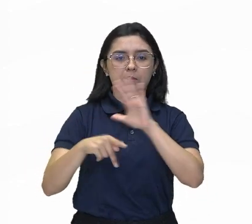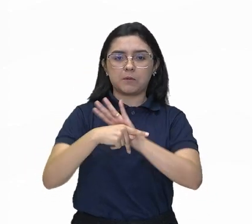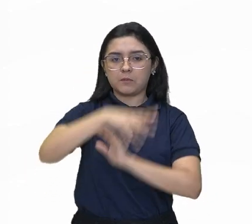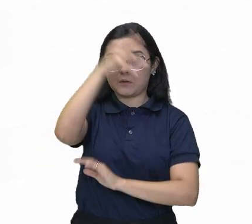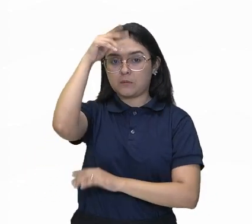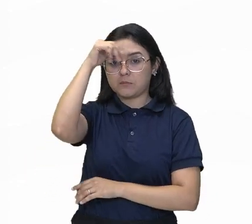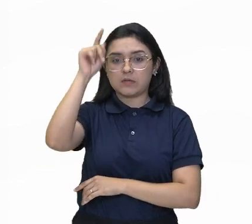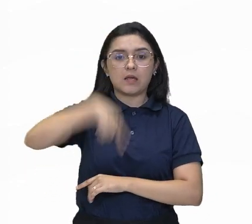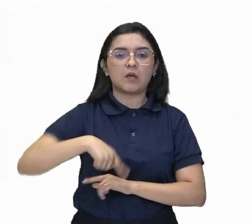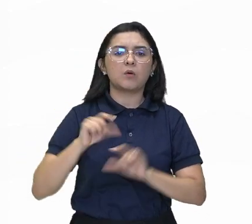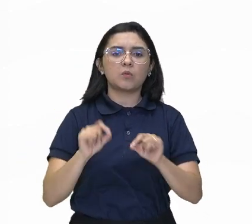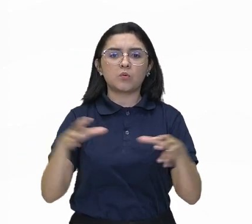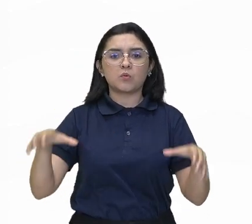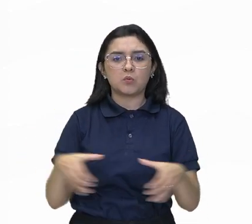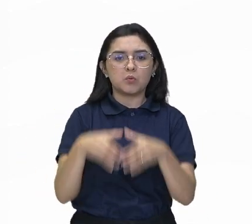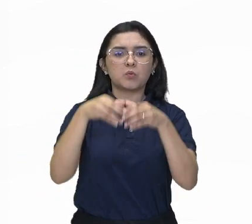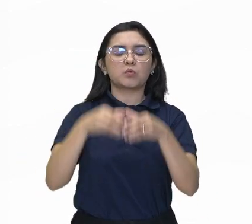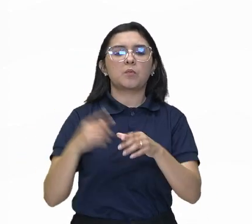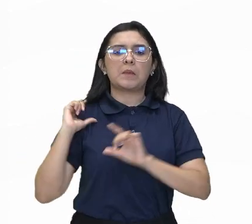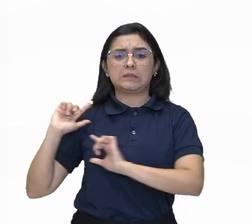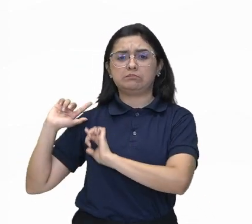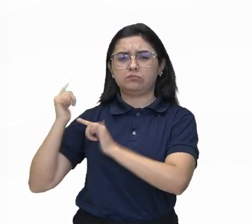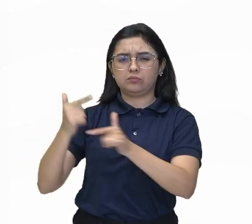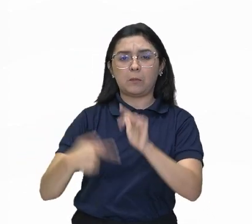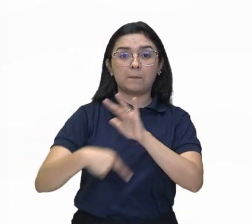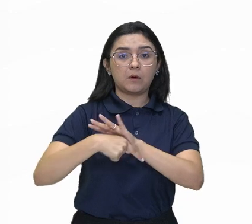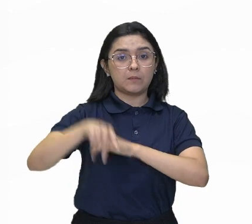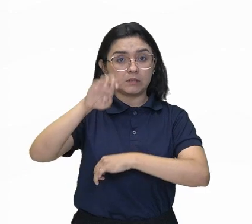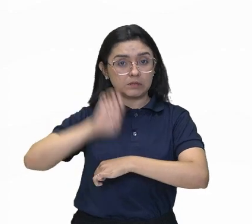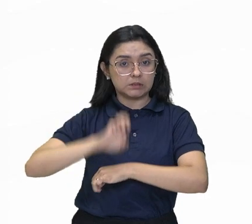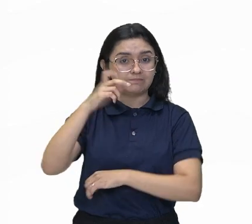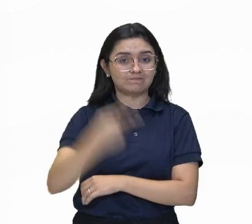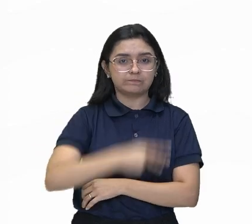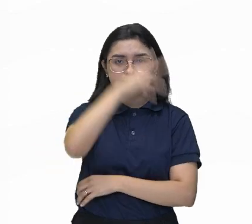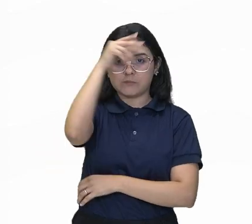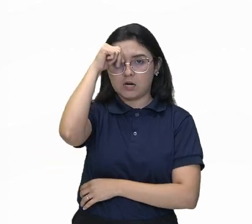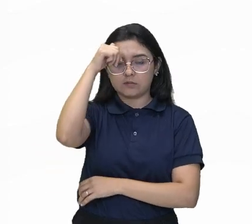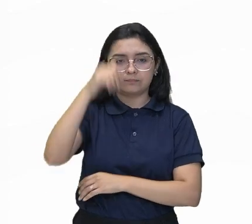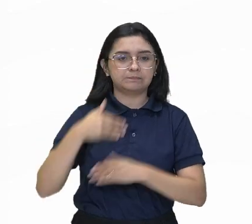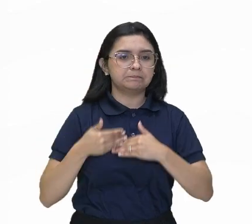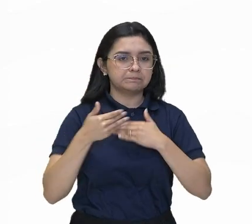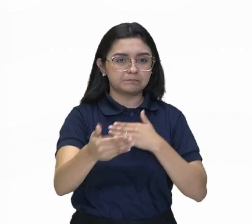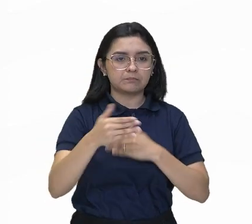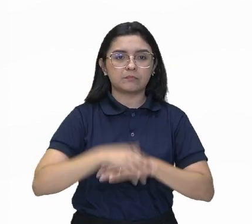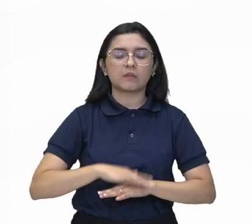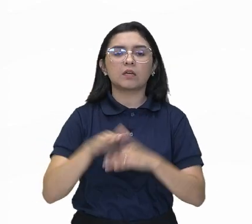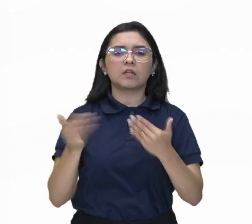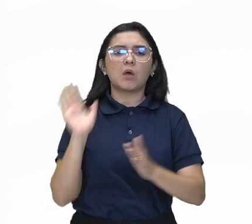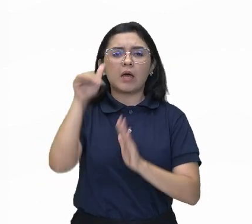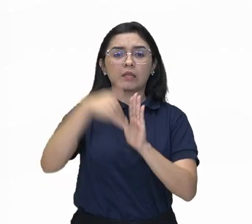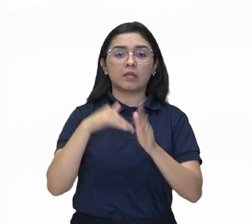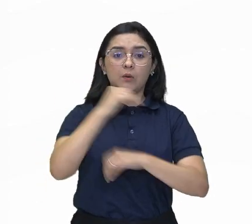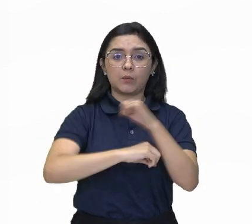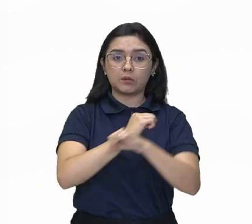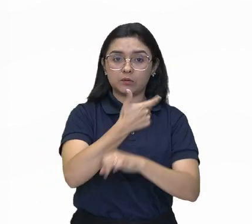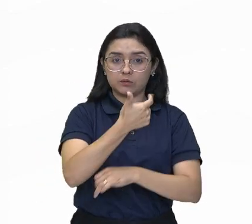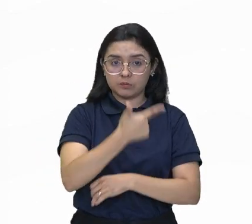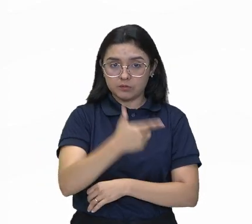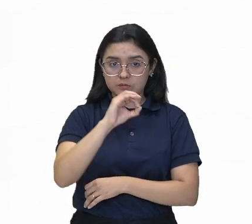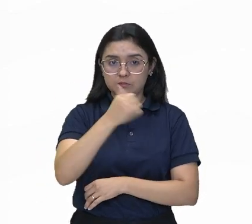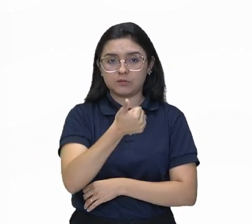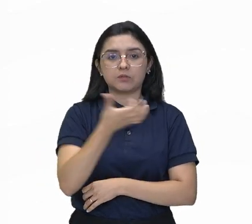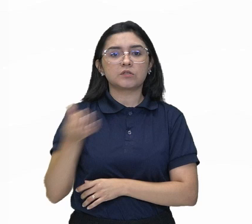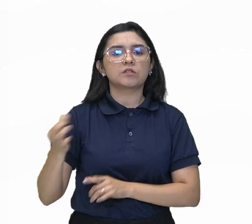é considerado o grupo mais tradicional do estado. Continuando, até 2016 o